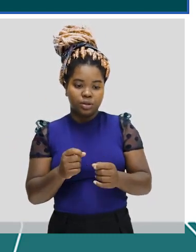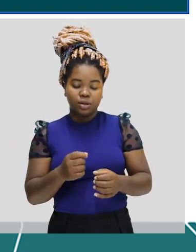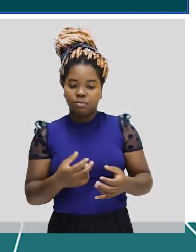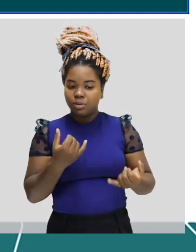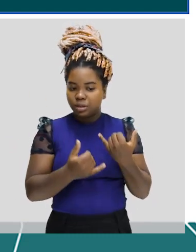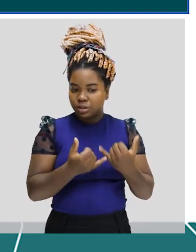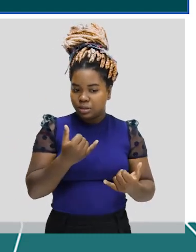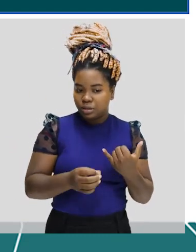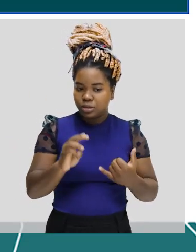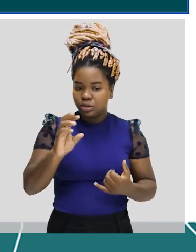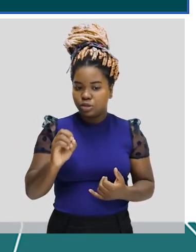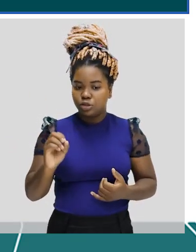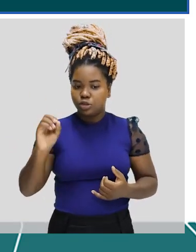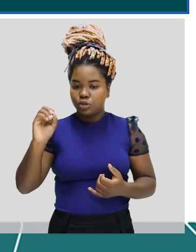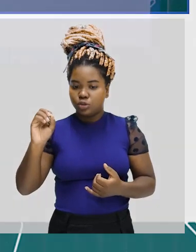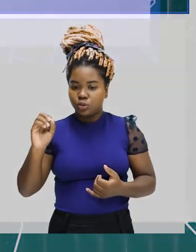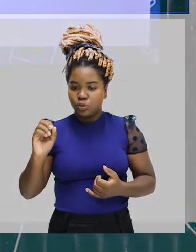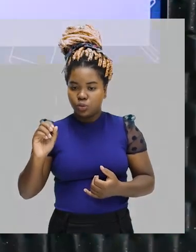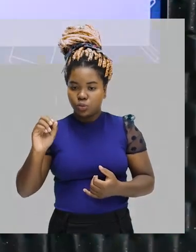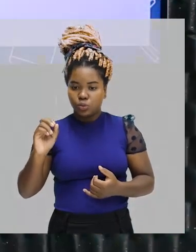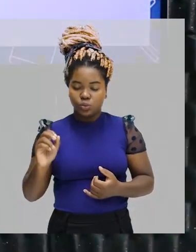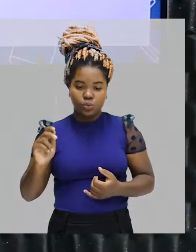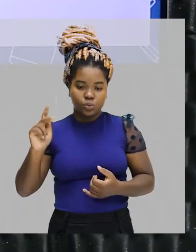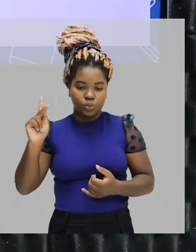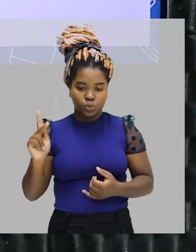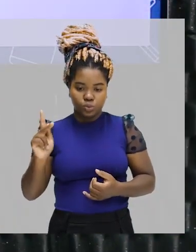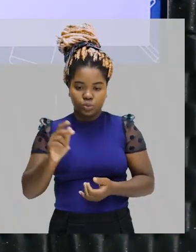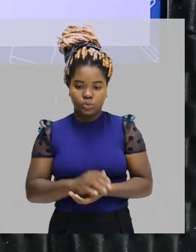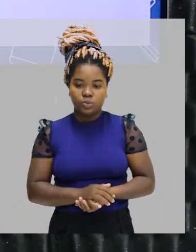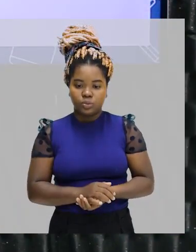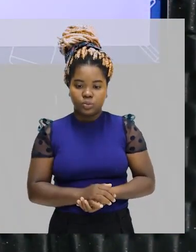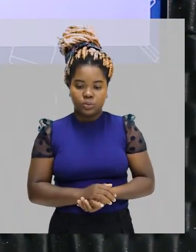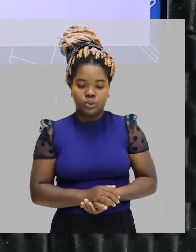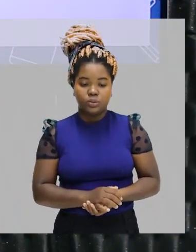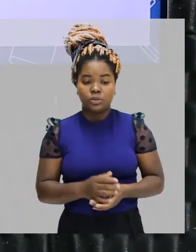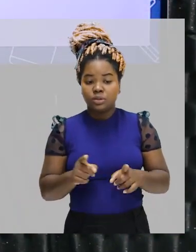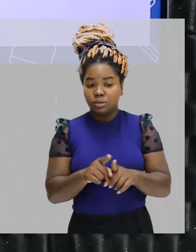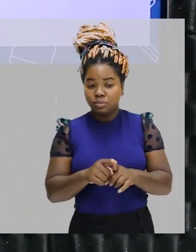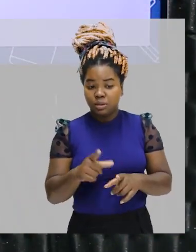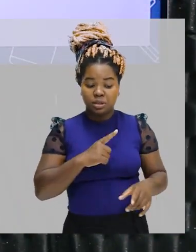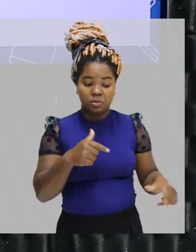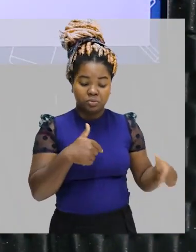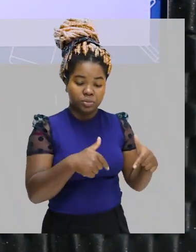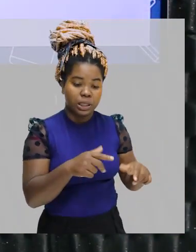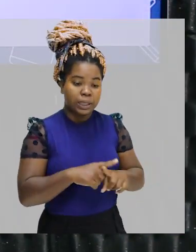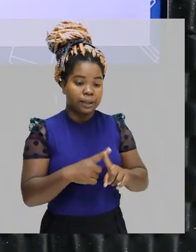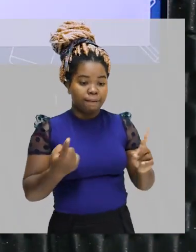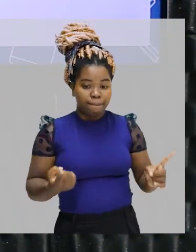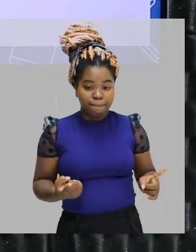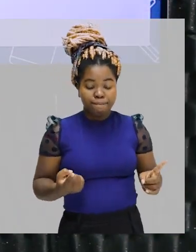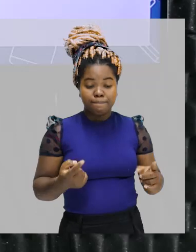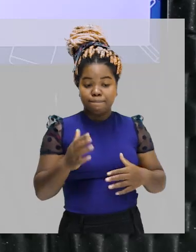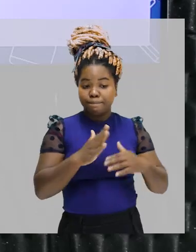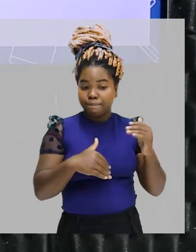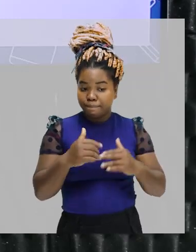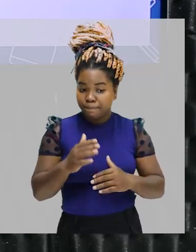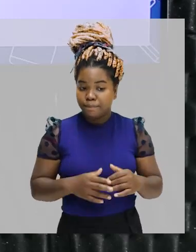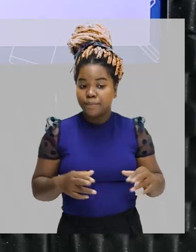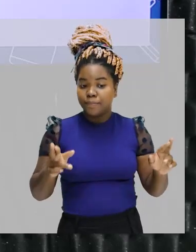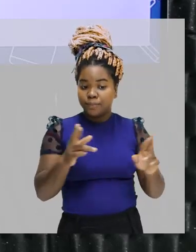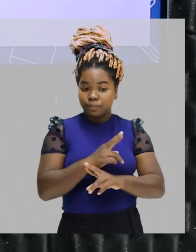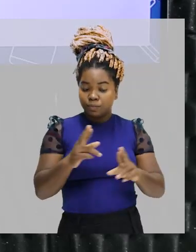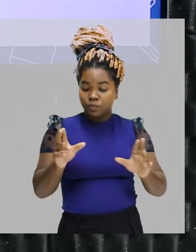A diferença do profession, da profissão, é que você também está falando de um trabalho, só que no caso da profissão, você